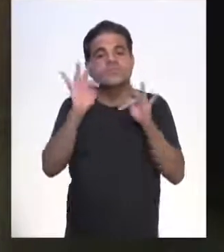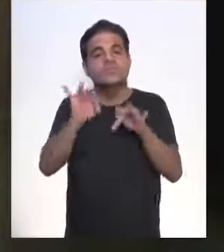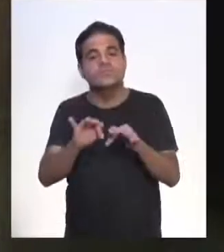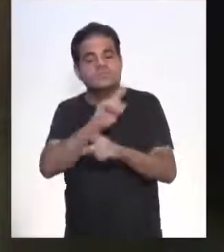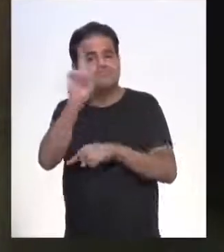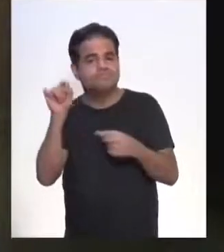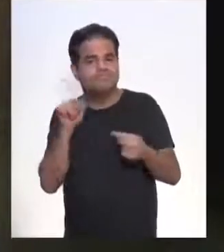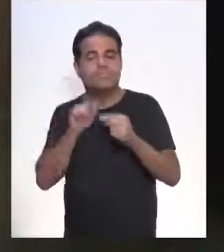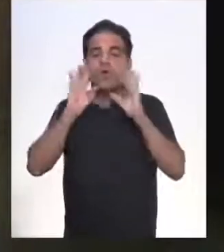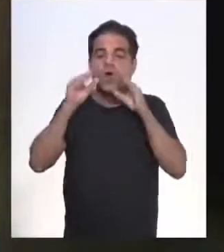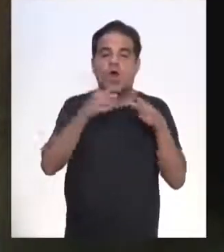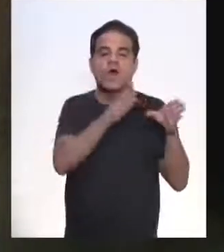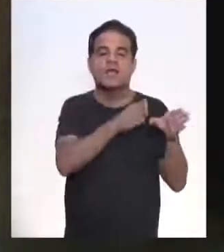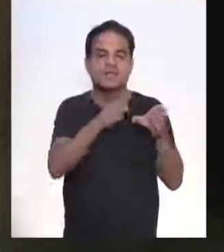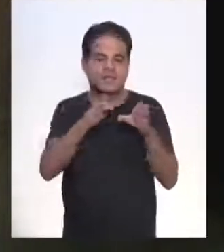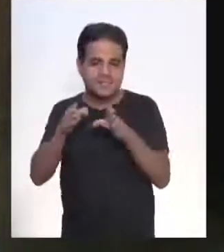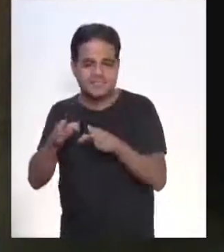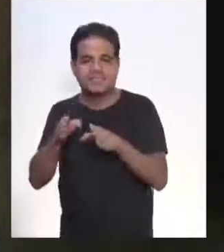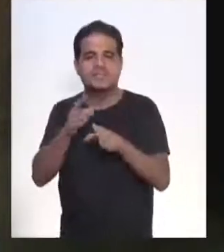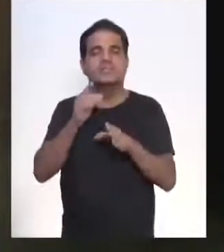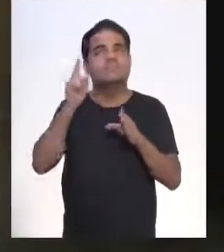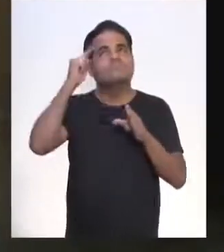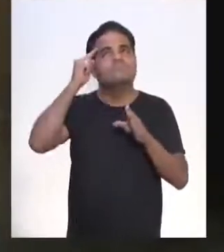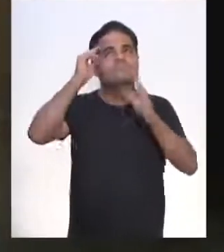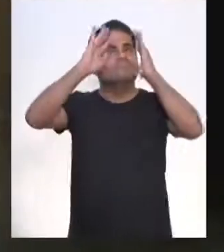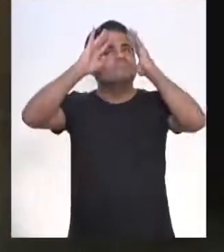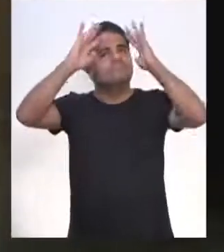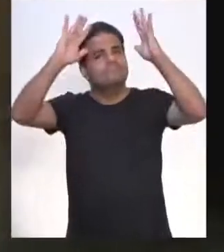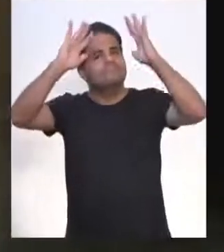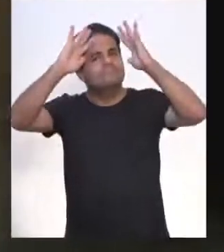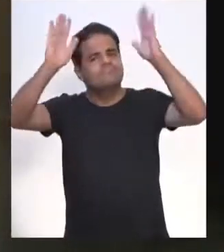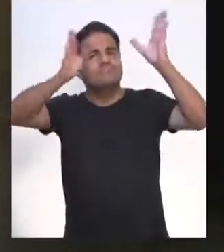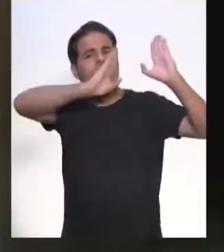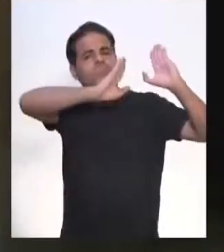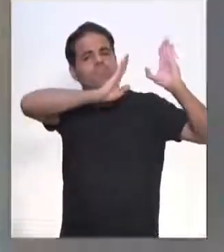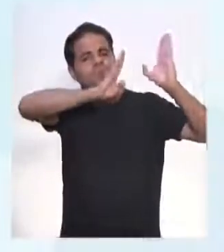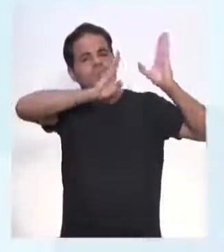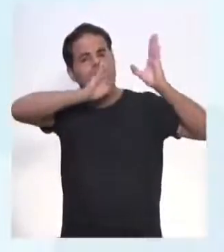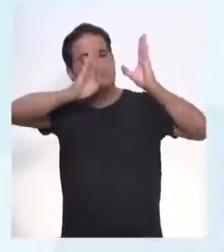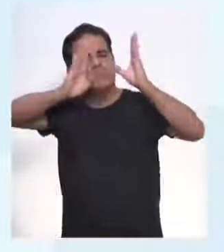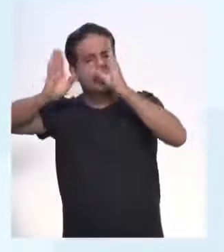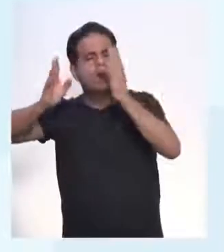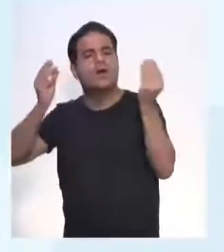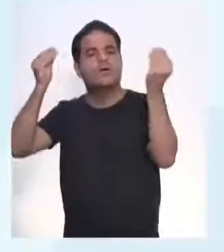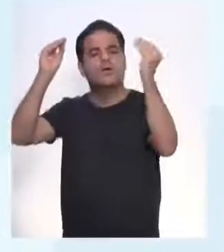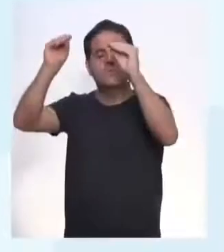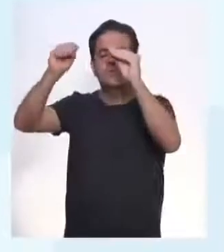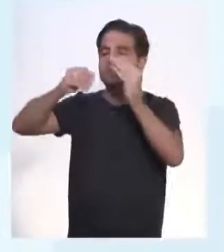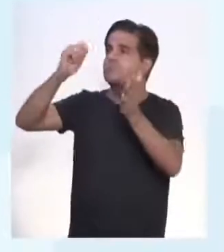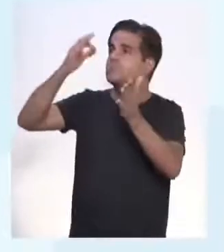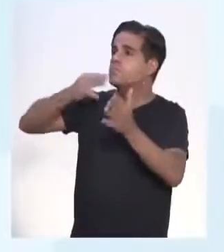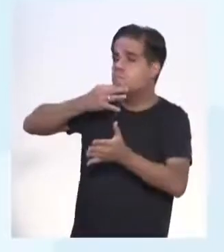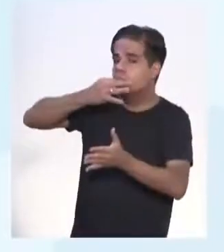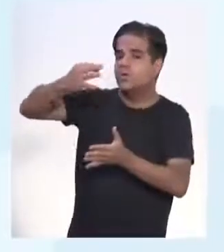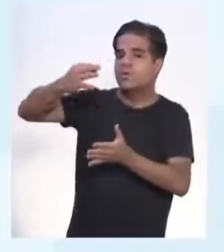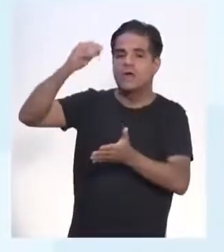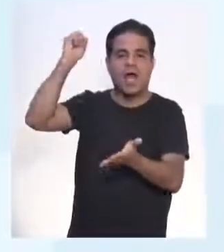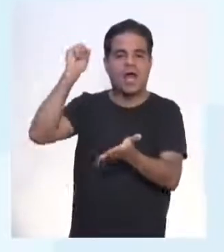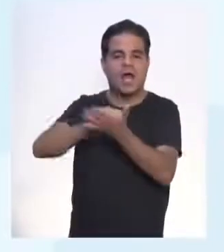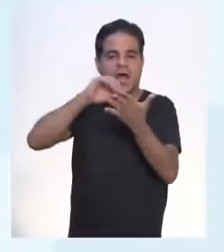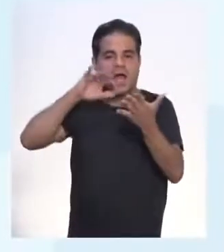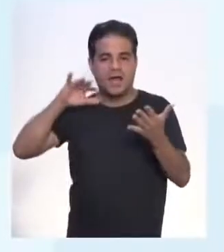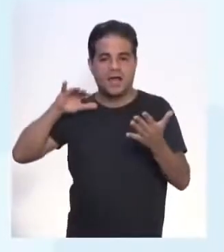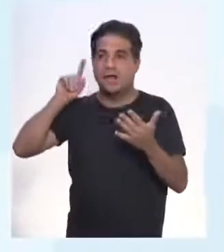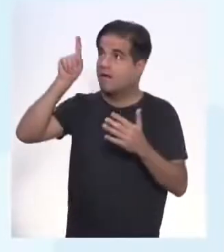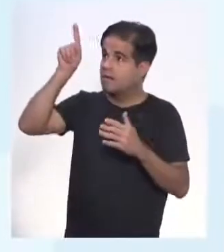assim organizativas mesmo, é para a gente organizar o nosso pensamento, né? Eu deixo uma sugestão de atividade, que